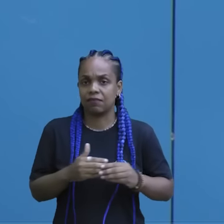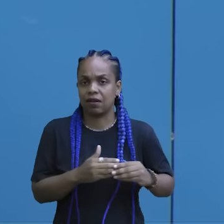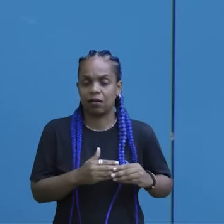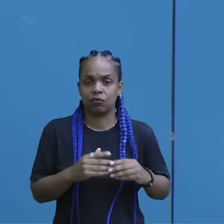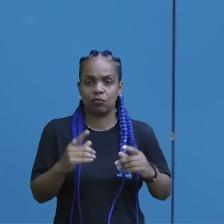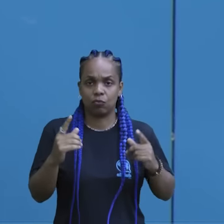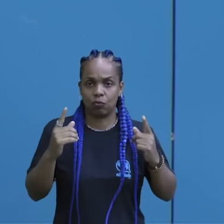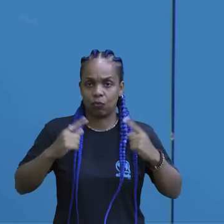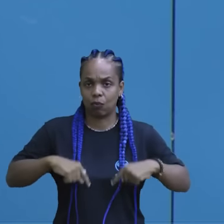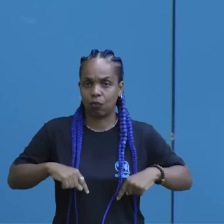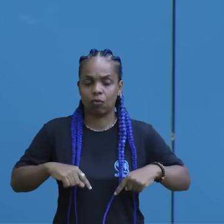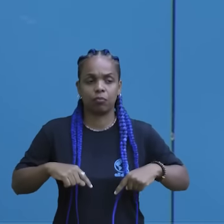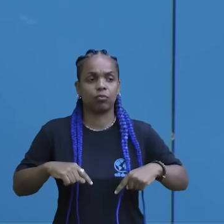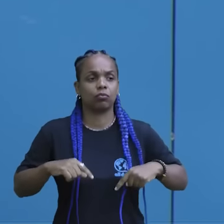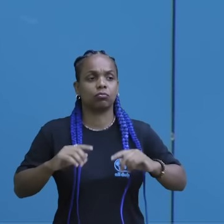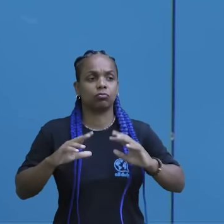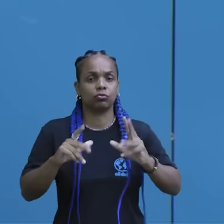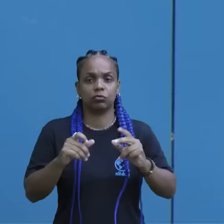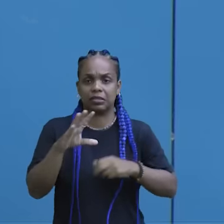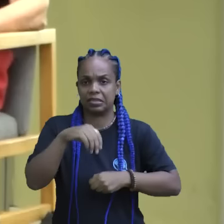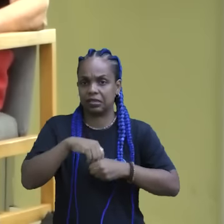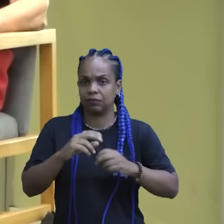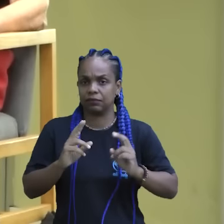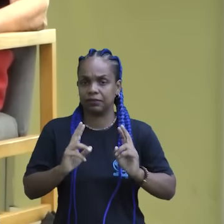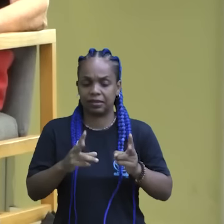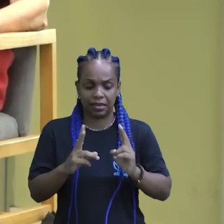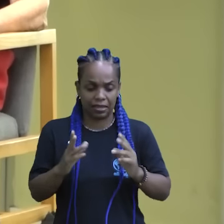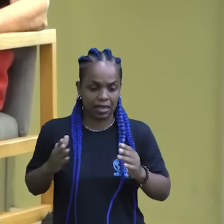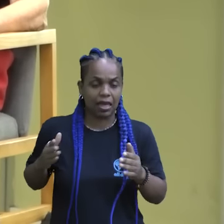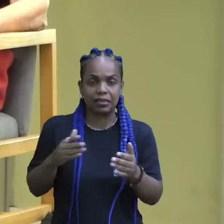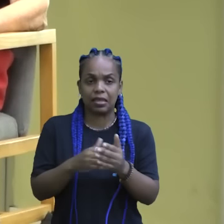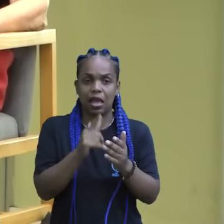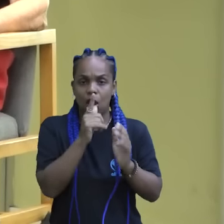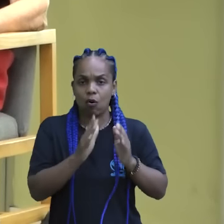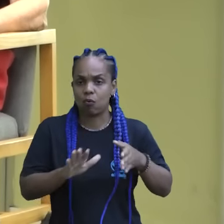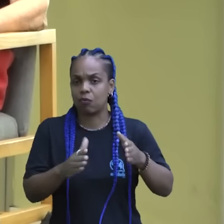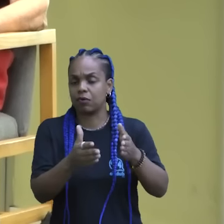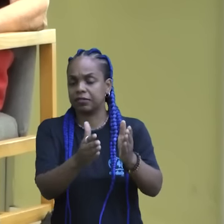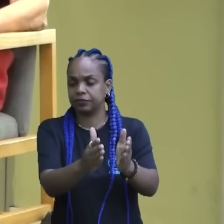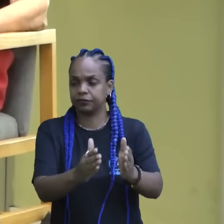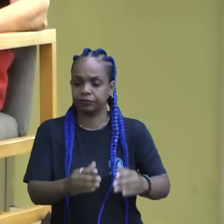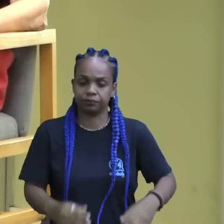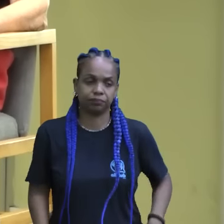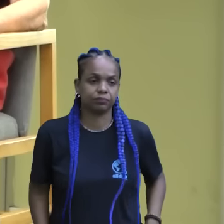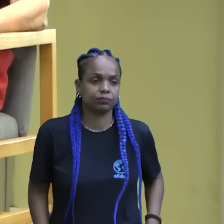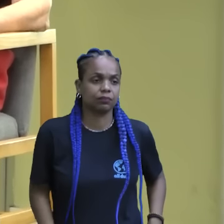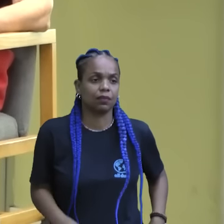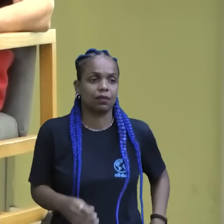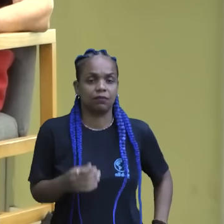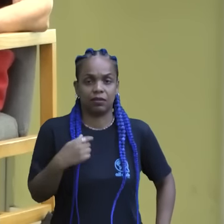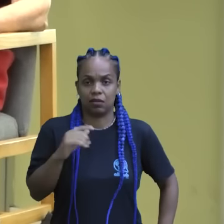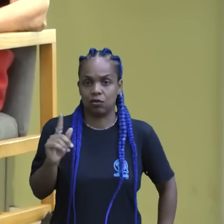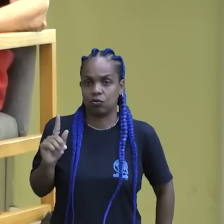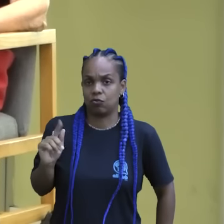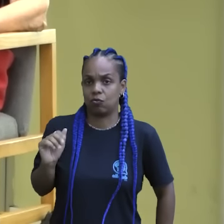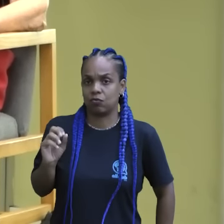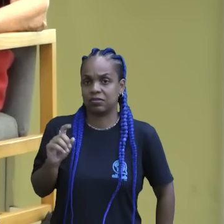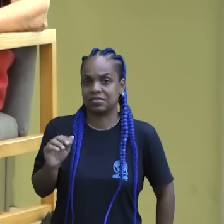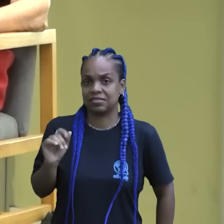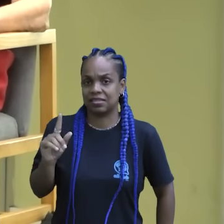escreve, Gonzaga de Sá não sabia morrer. Lima também não sabia. E não